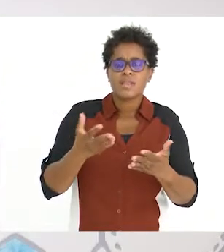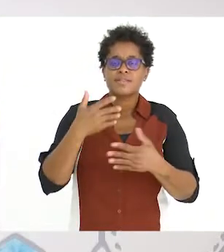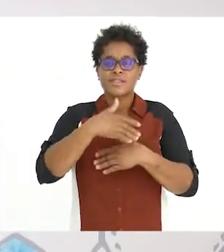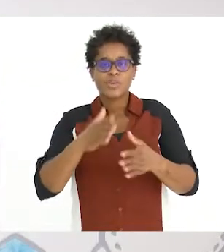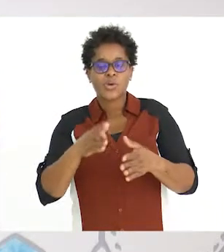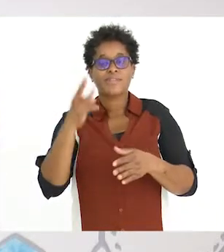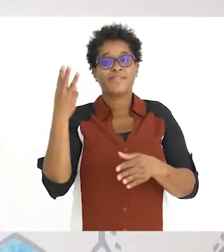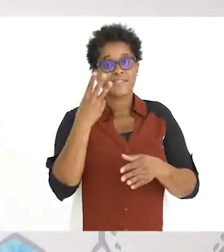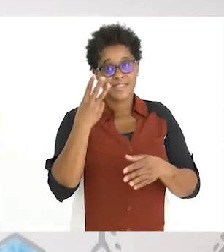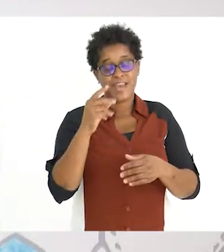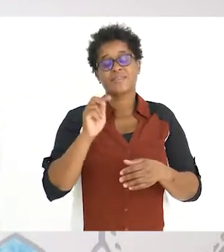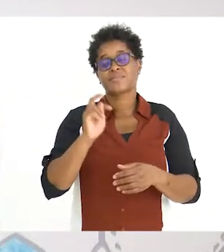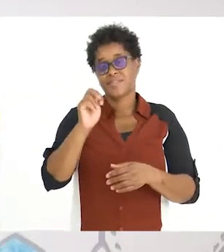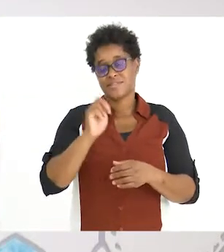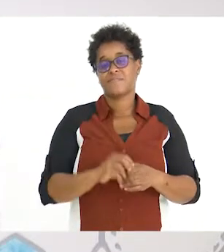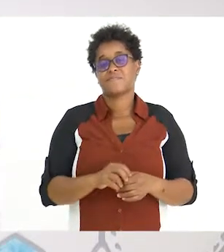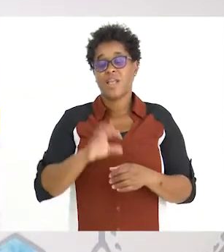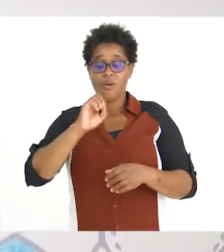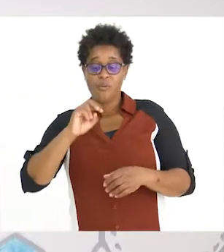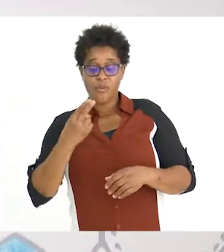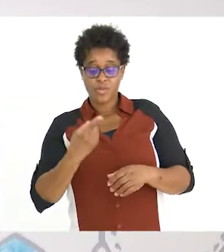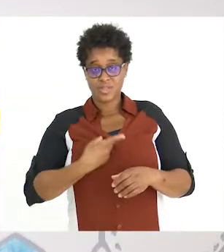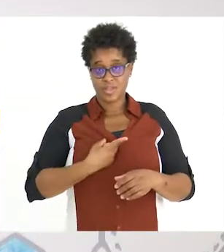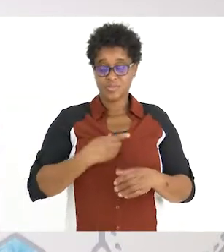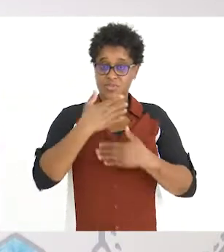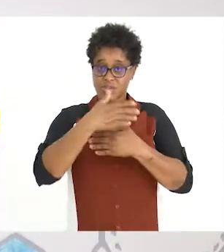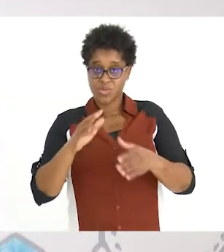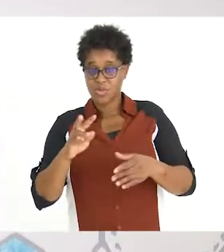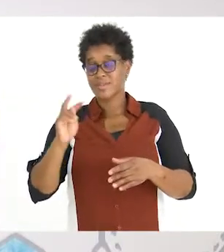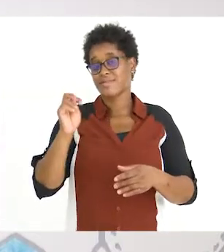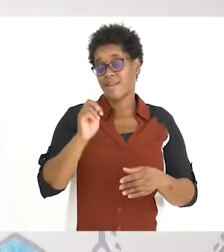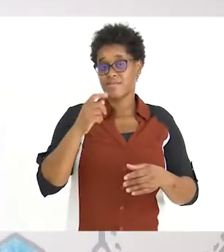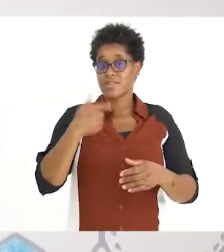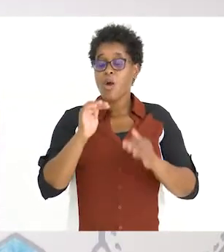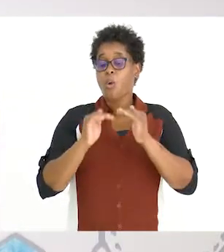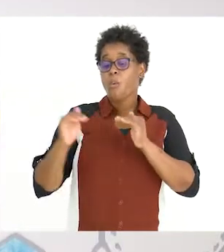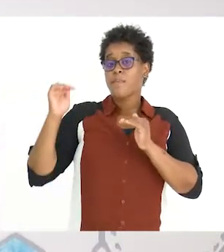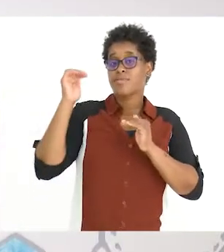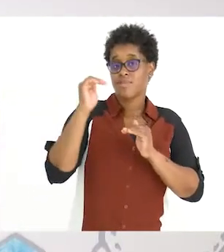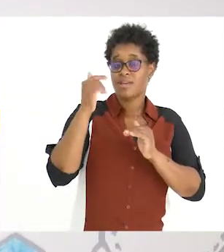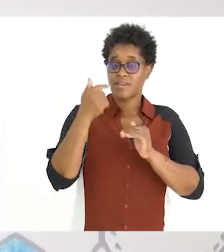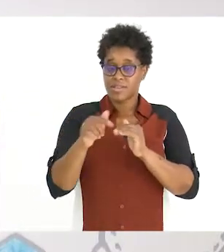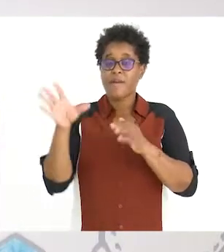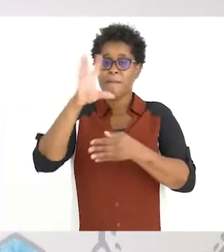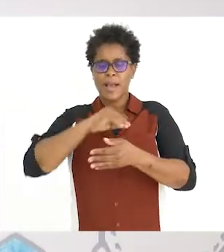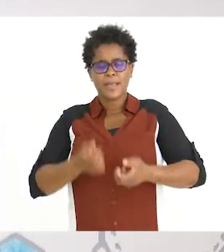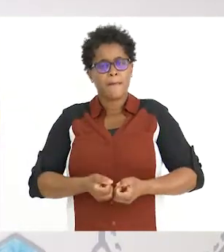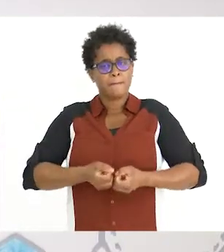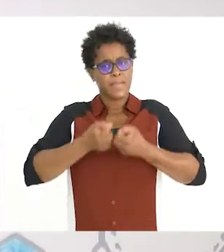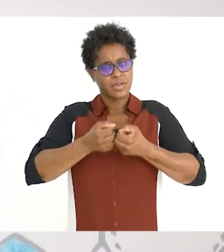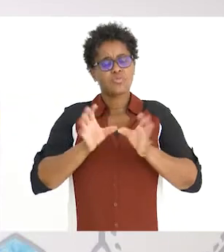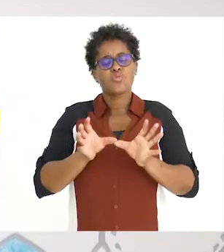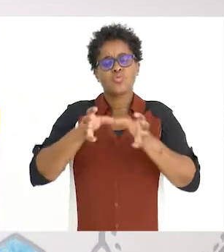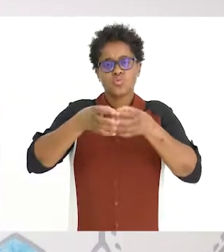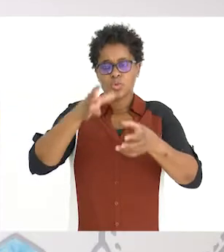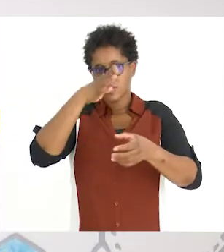Ou seja, o setor terciário está a aumentar, está a ter mais peso no conjunto das